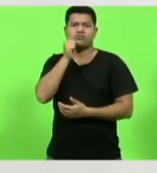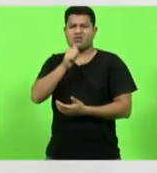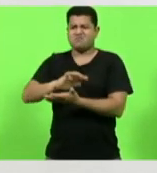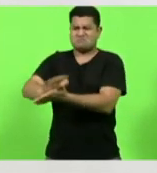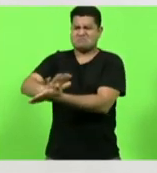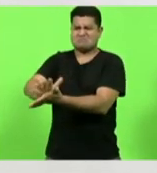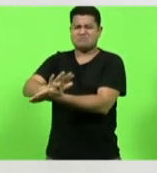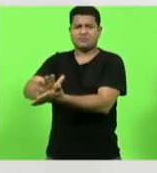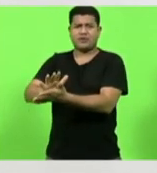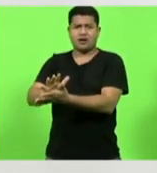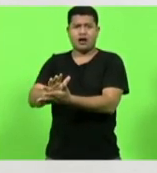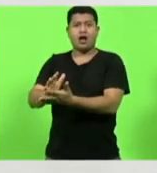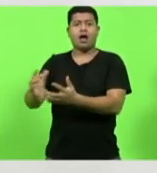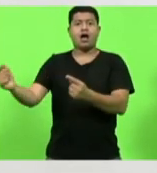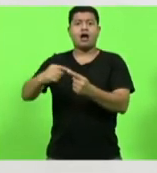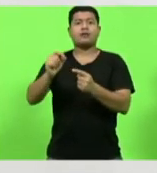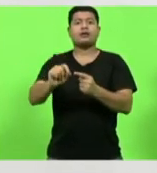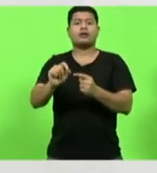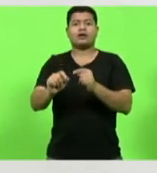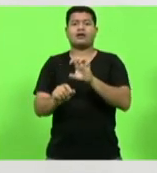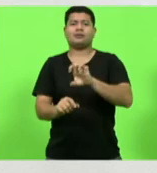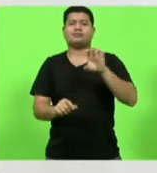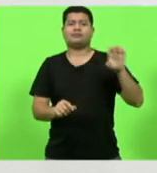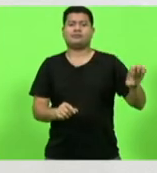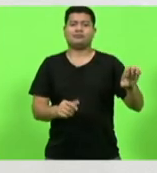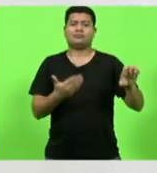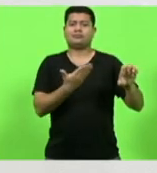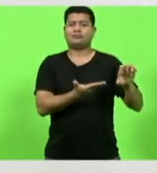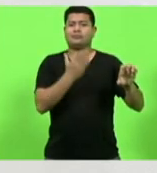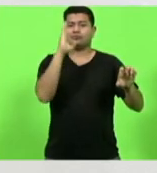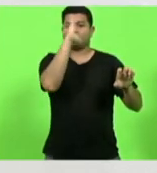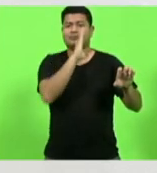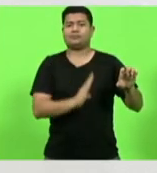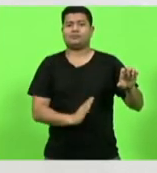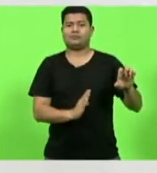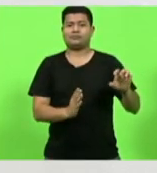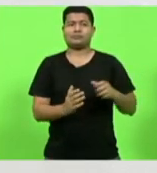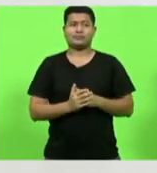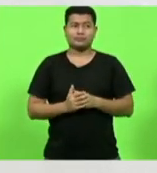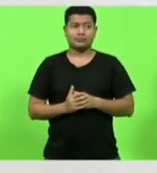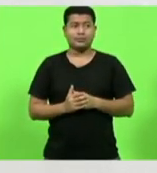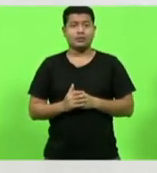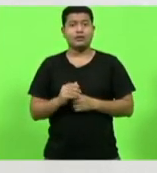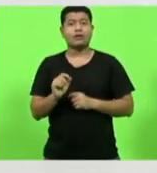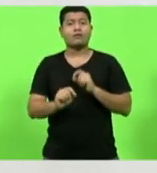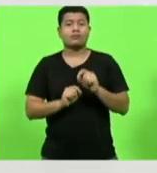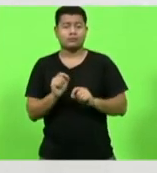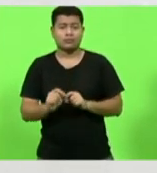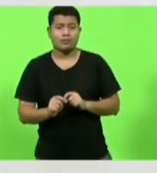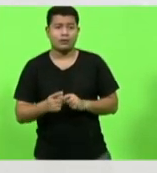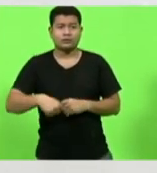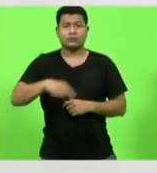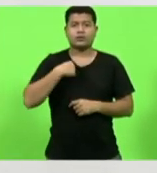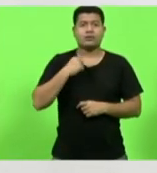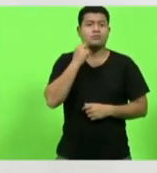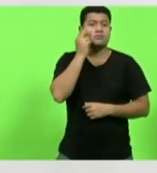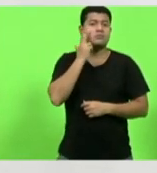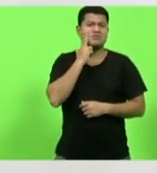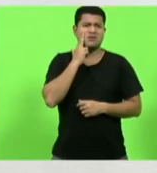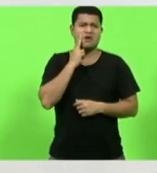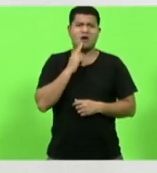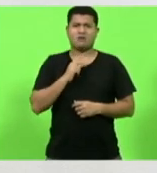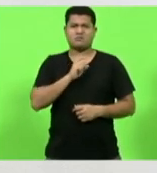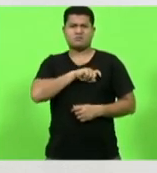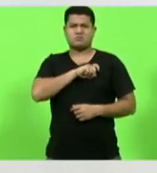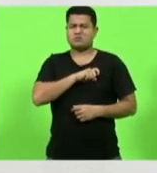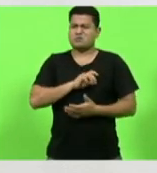esquerda brasileira que odeia os judeus. Então quer dizer que a gente odeia os negros?